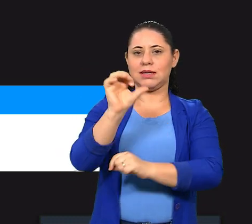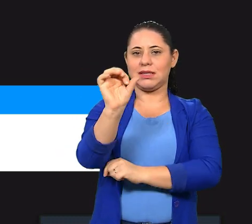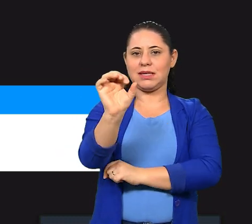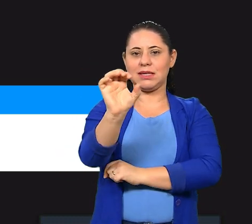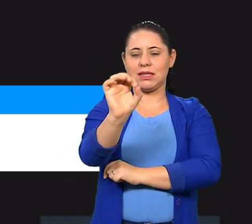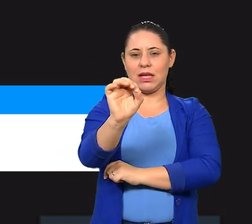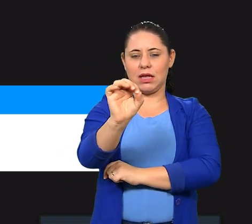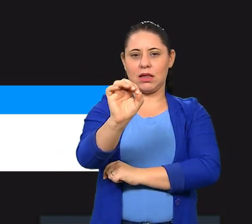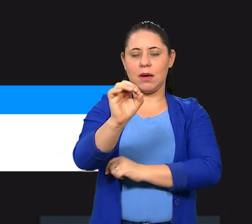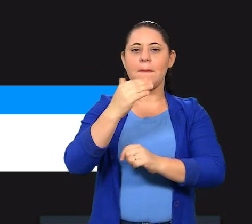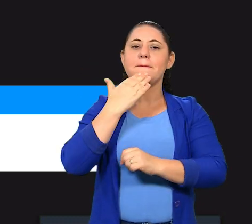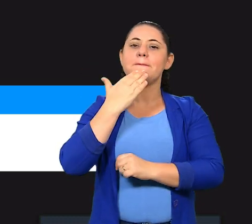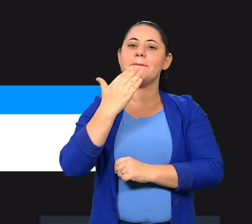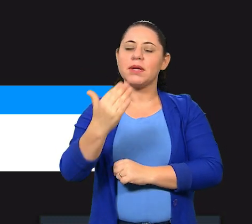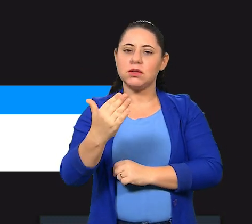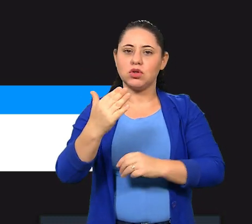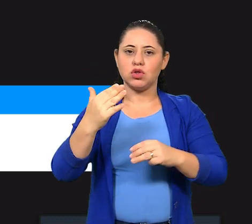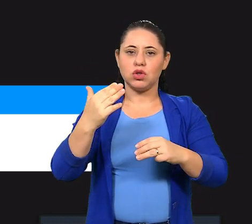não